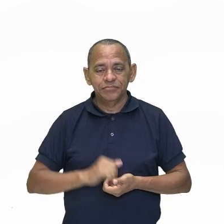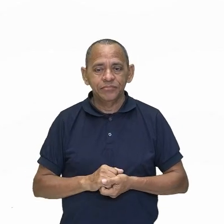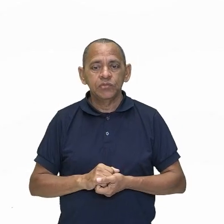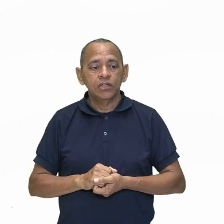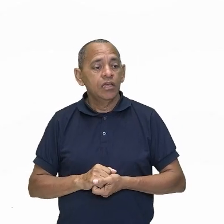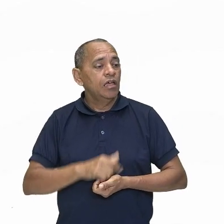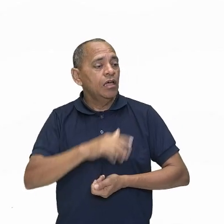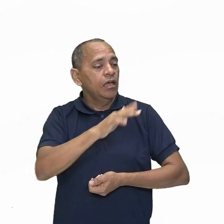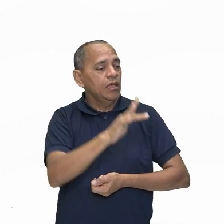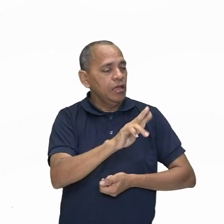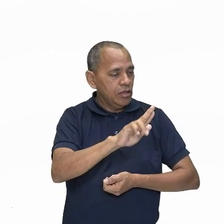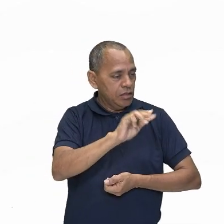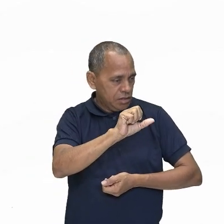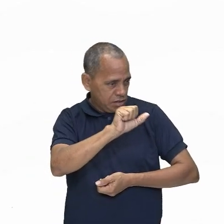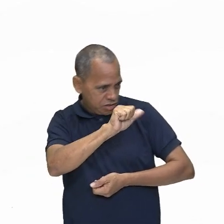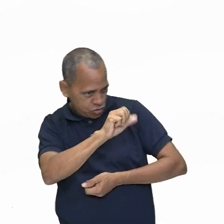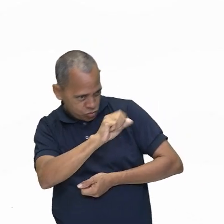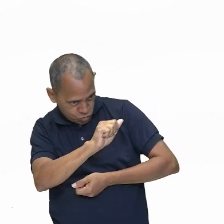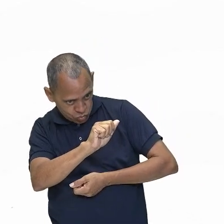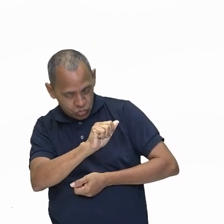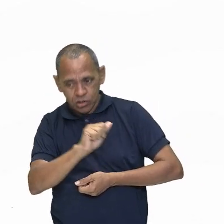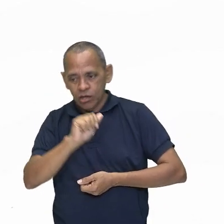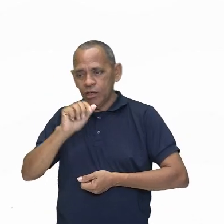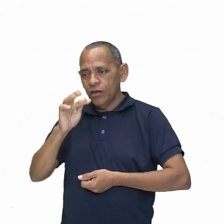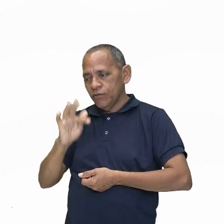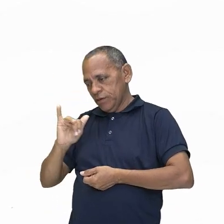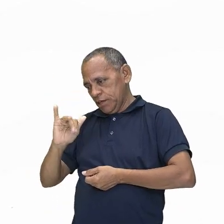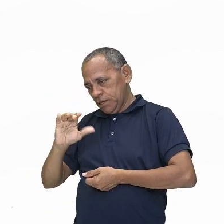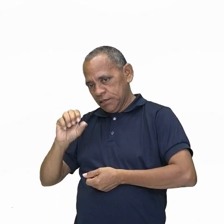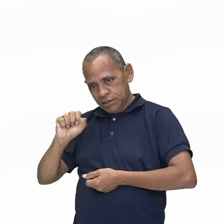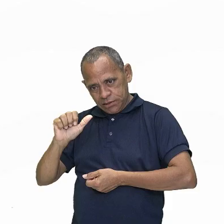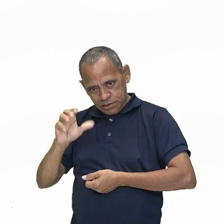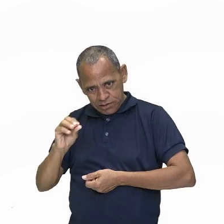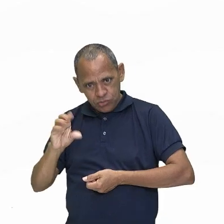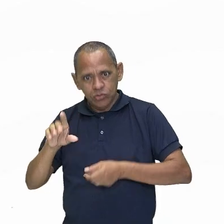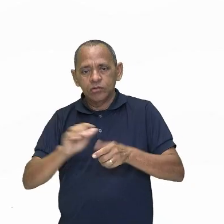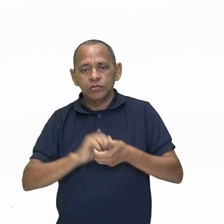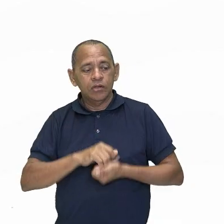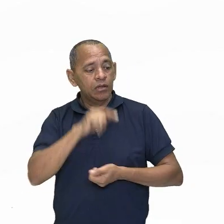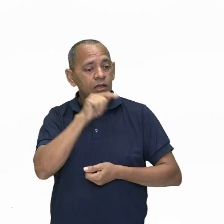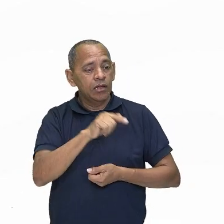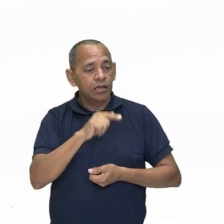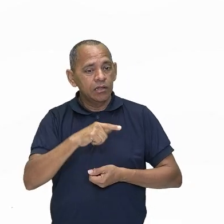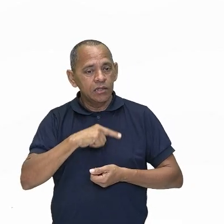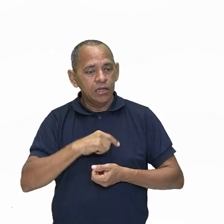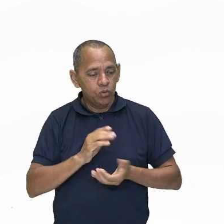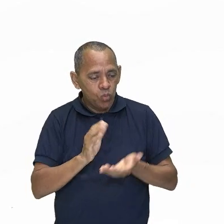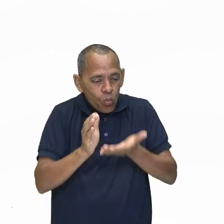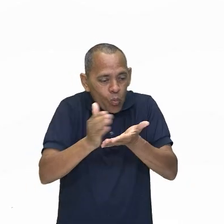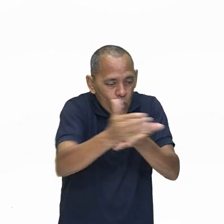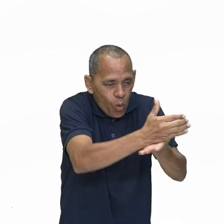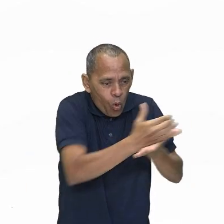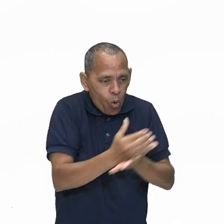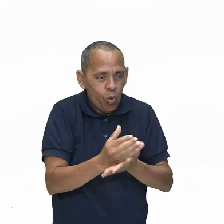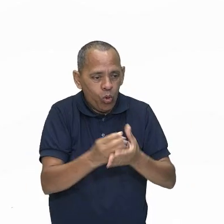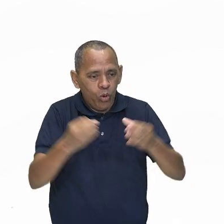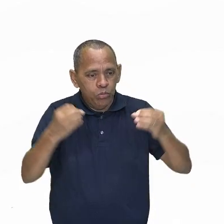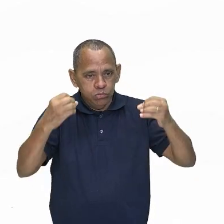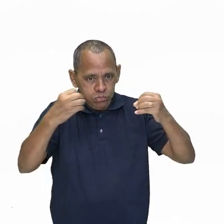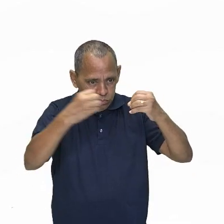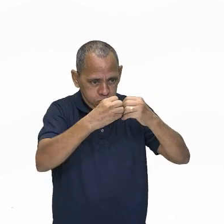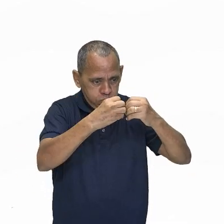a fissão, lado a lado. Então, na fusão, eu tenho a junção de núcleos